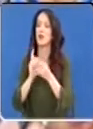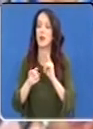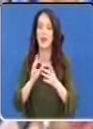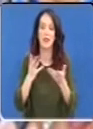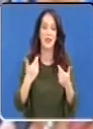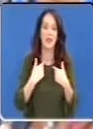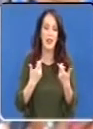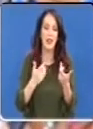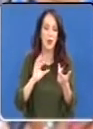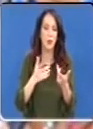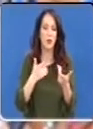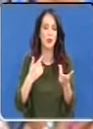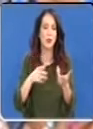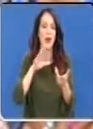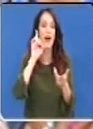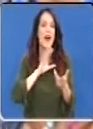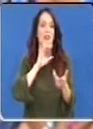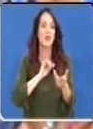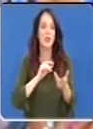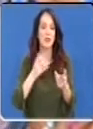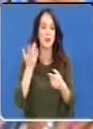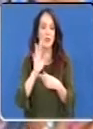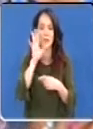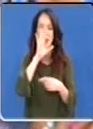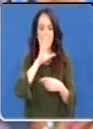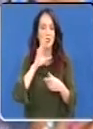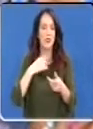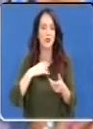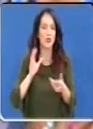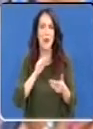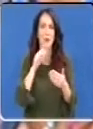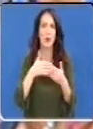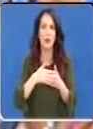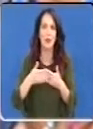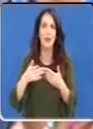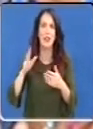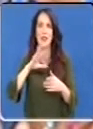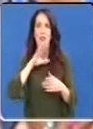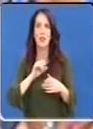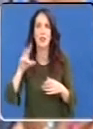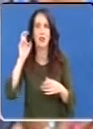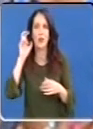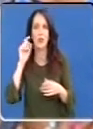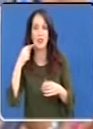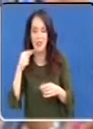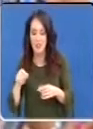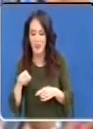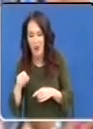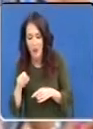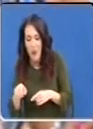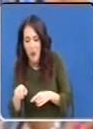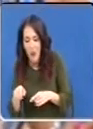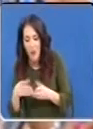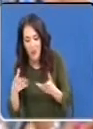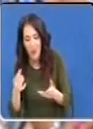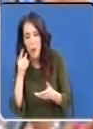cá, forem no rádio ou num sítio qualquer onde se ouça música e ouvirem uma canção e dizer assim: olha, isto era do meu pai. Isso é o final mais